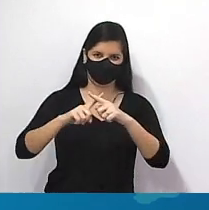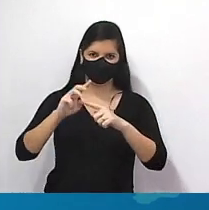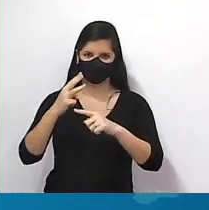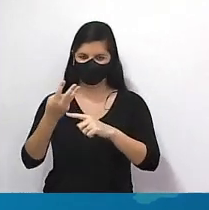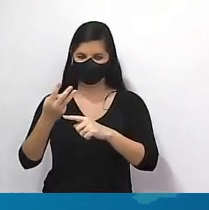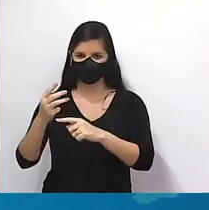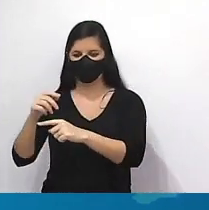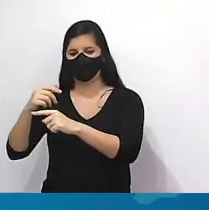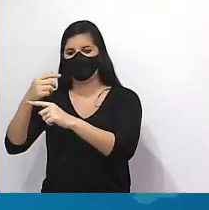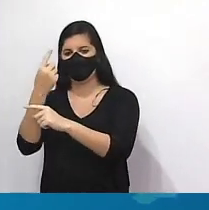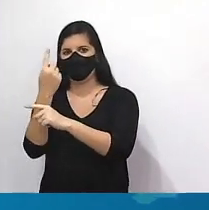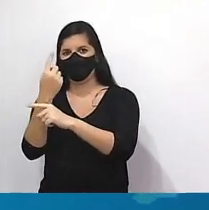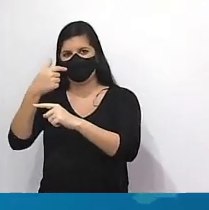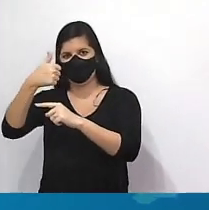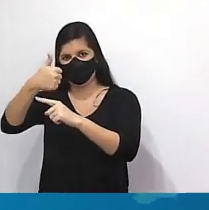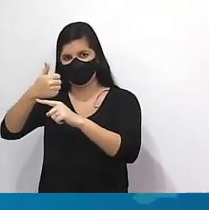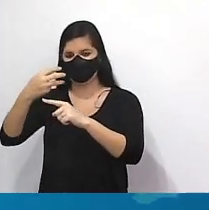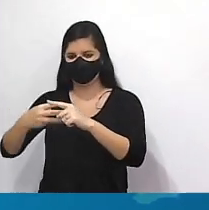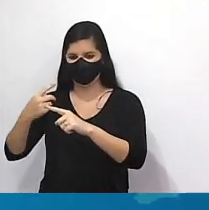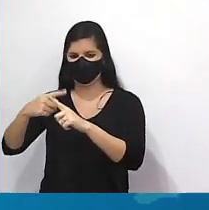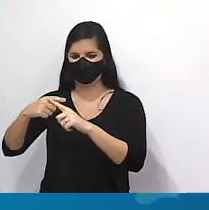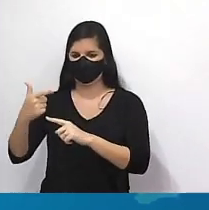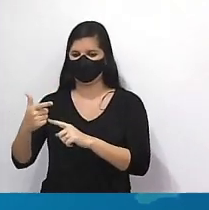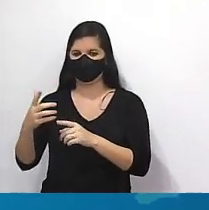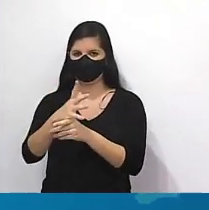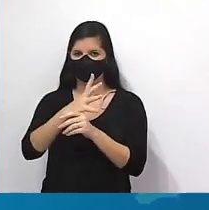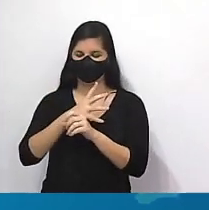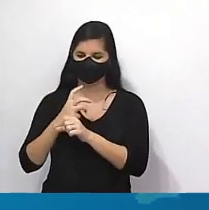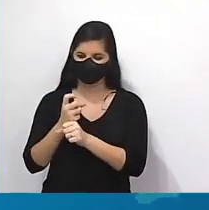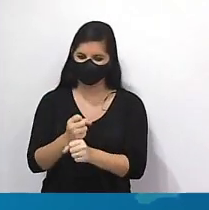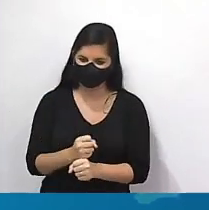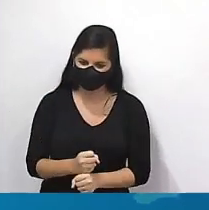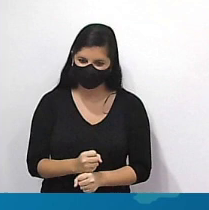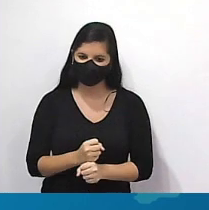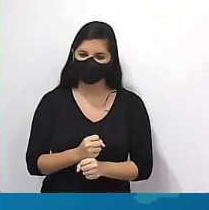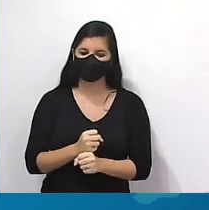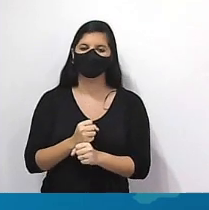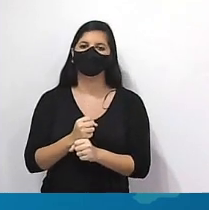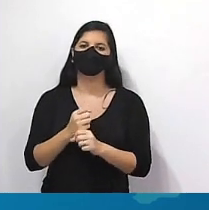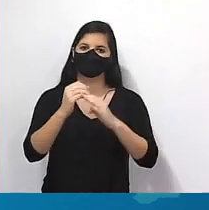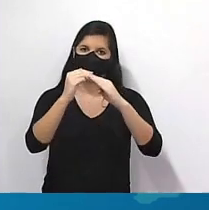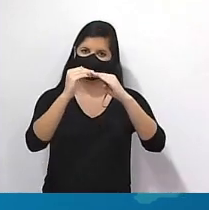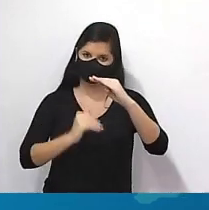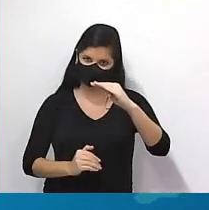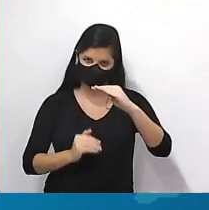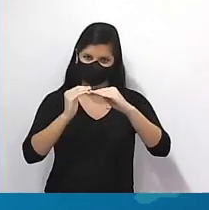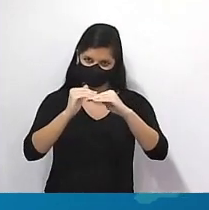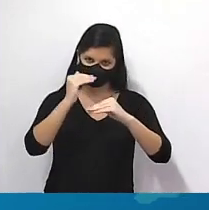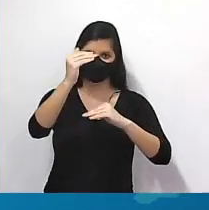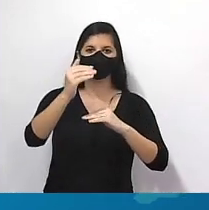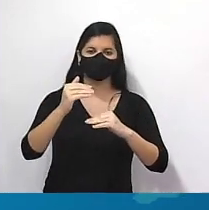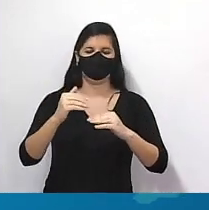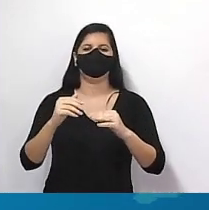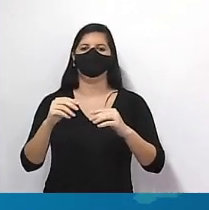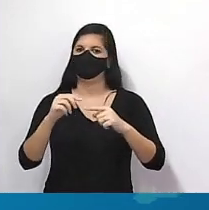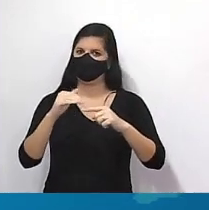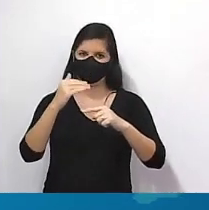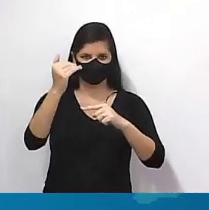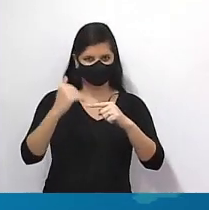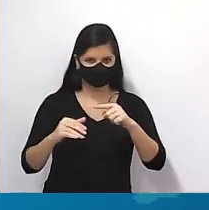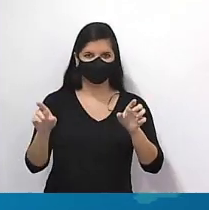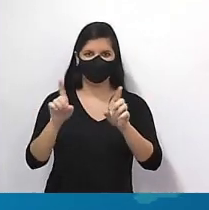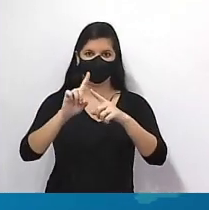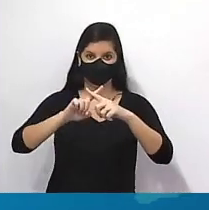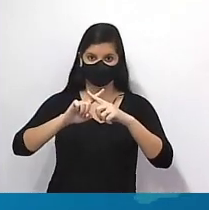2. Vamos ver como vai dar? Multipliquei tanto o numerador como o denominador por 3, ok?